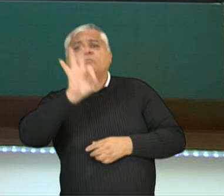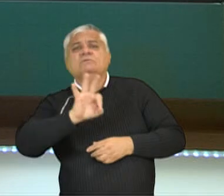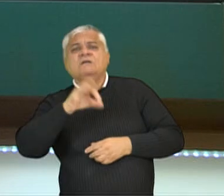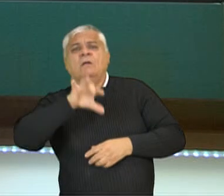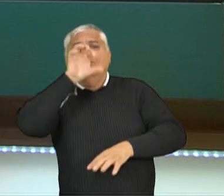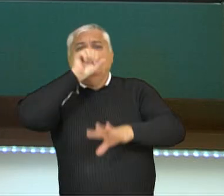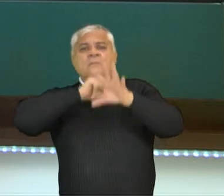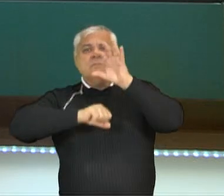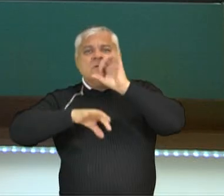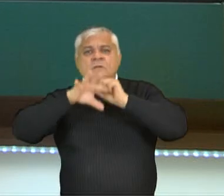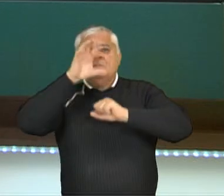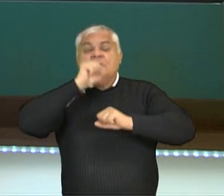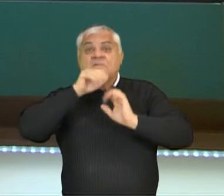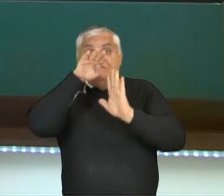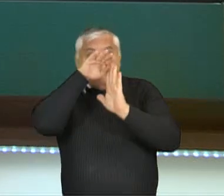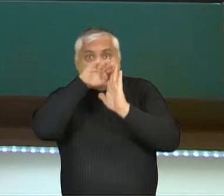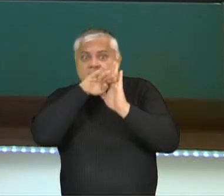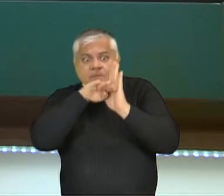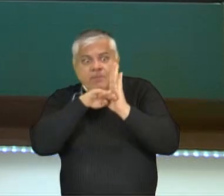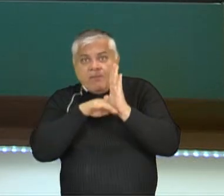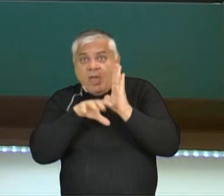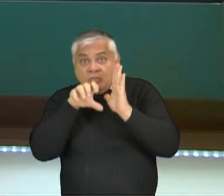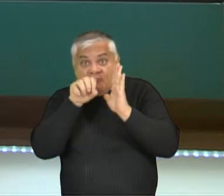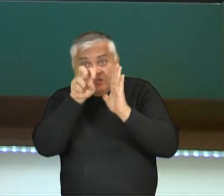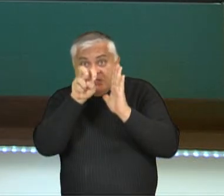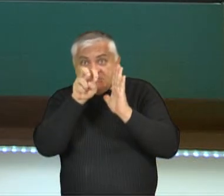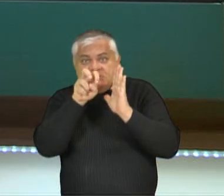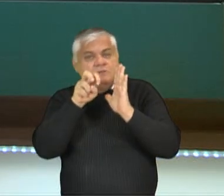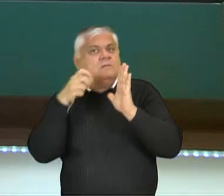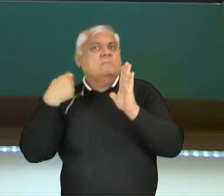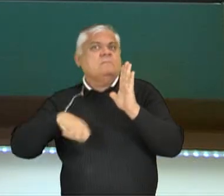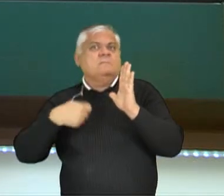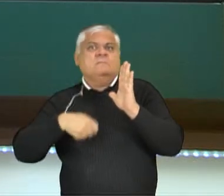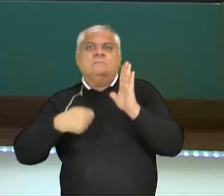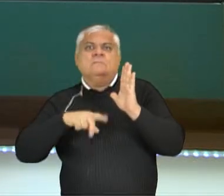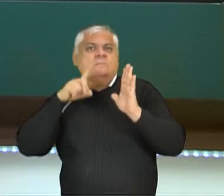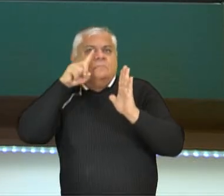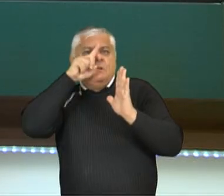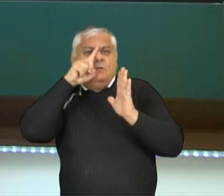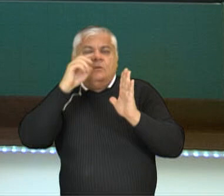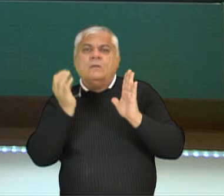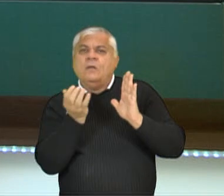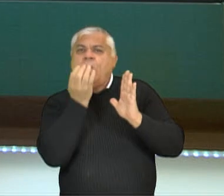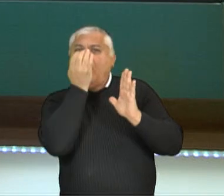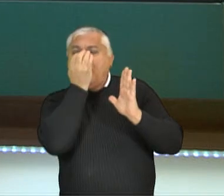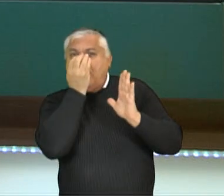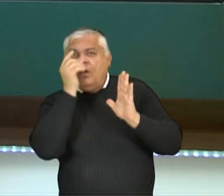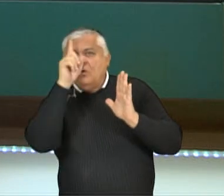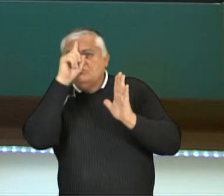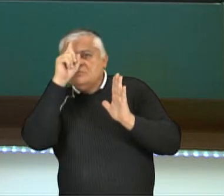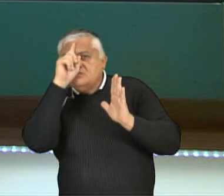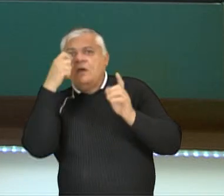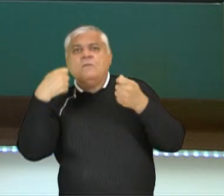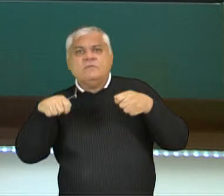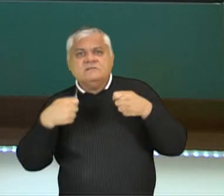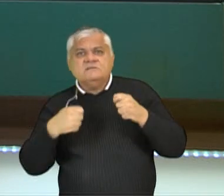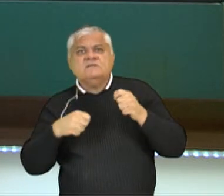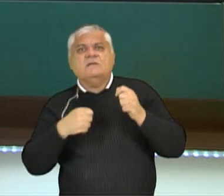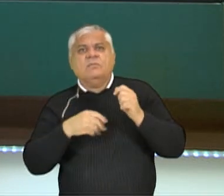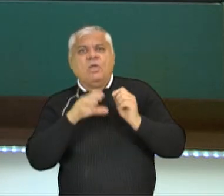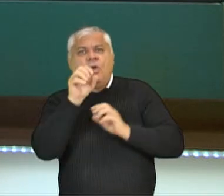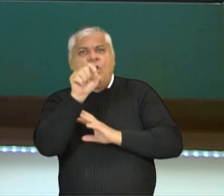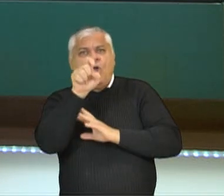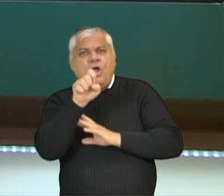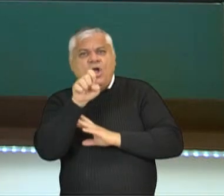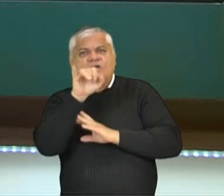sua oxigenação estiver abaixo de 95, é perigoso, as pessoas geralmente procuram um hospital, porque daí a oxigenação está mais